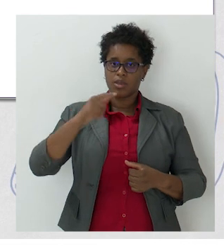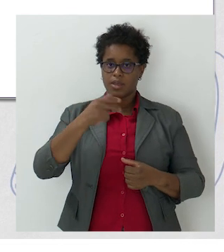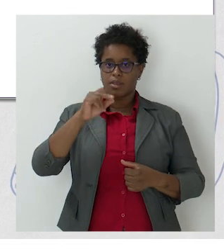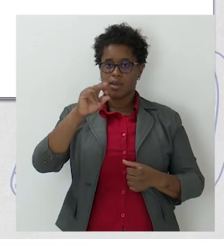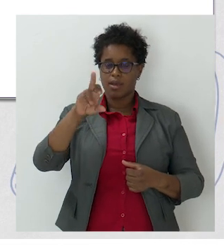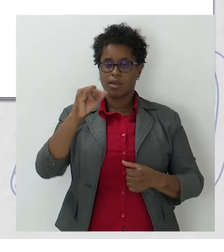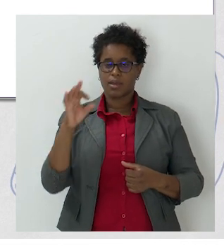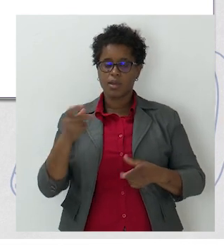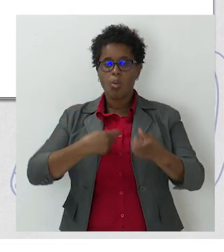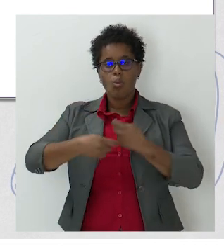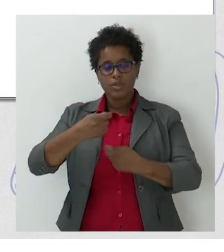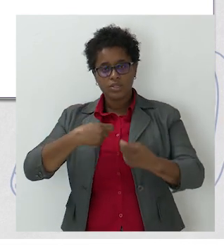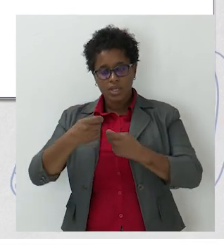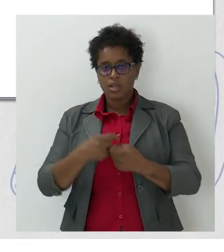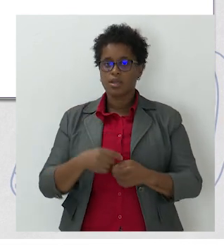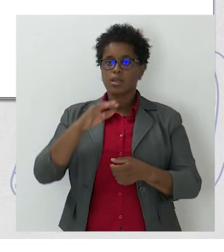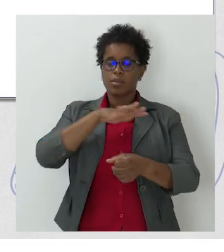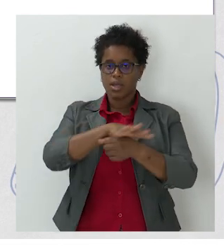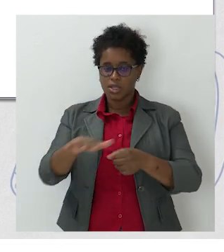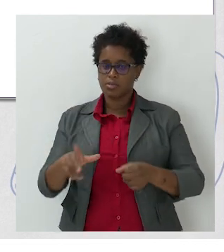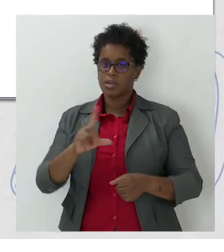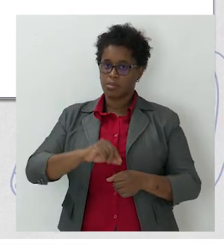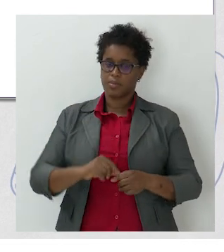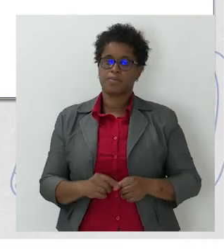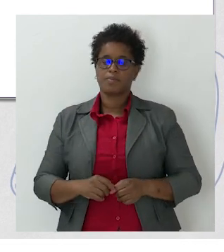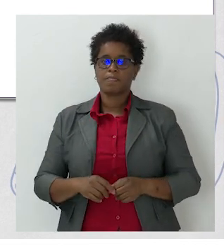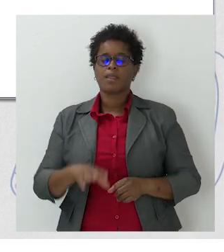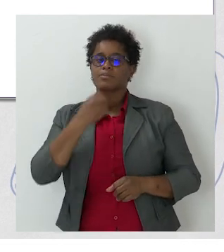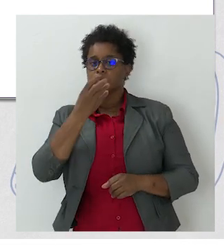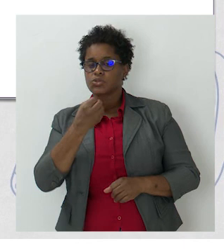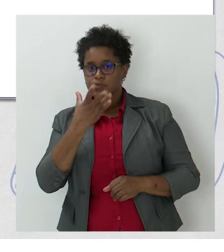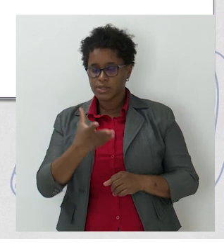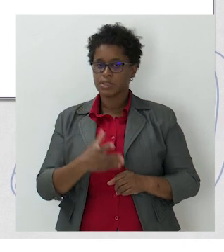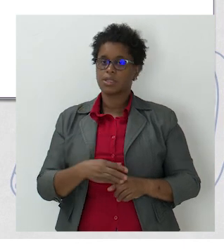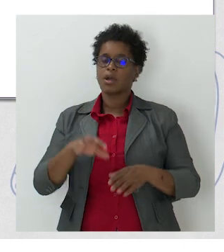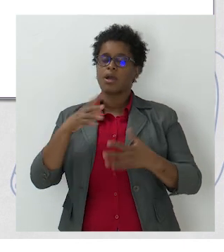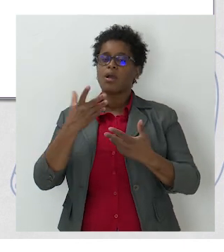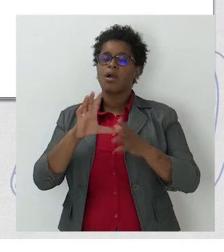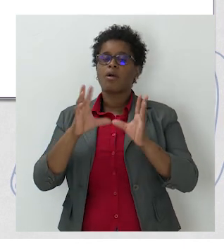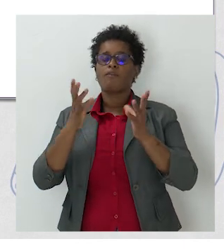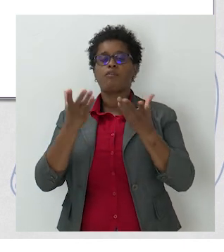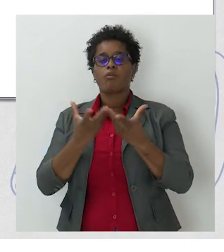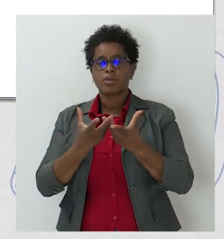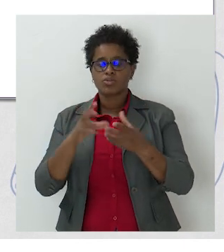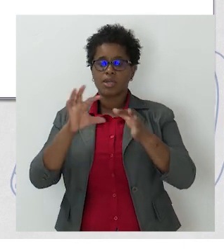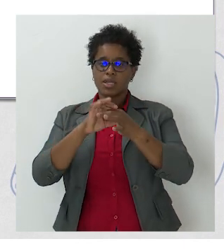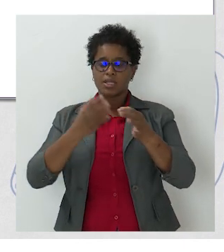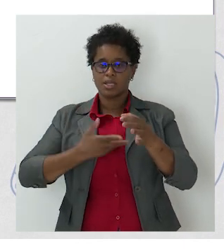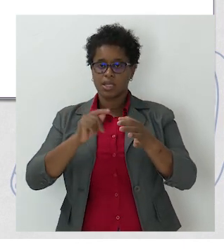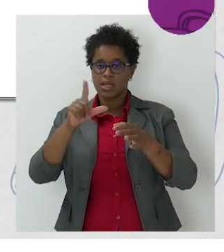monetária, comercial e marítima. Justifica a formação da Liga de